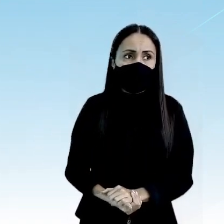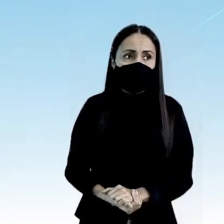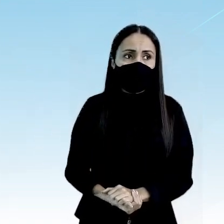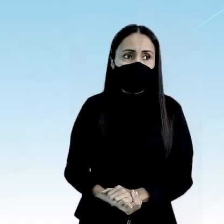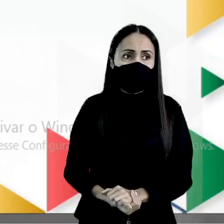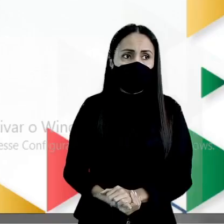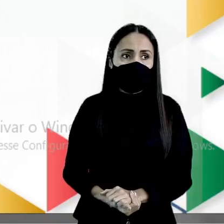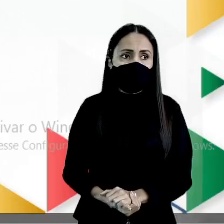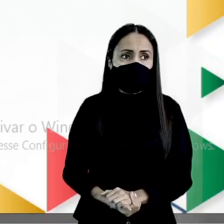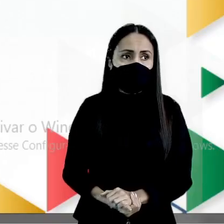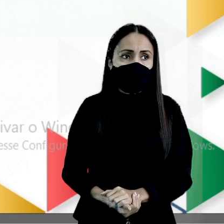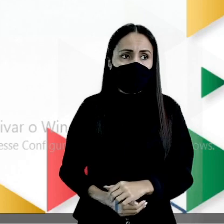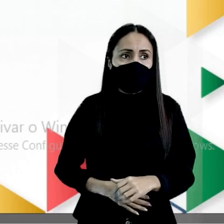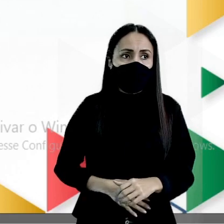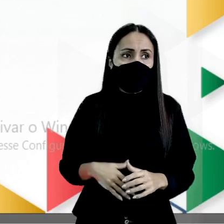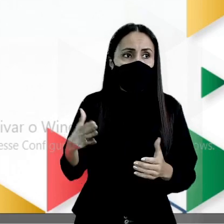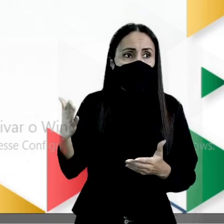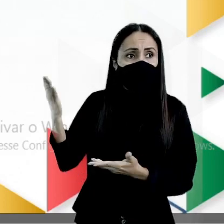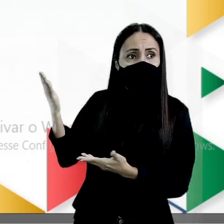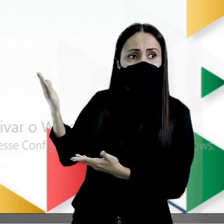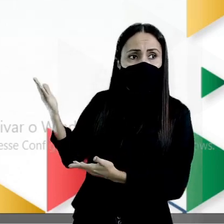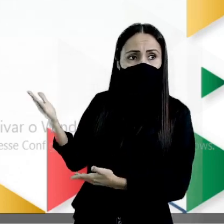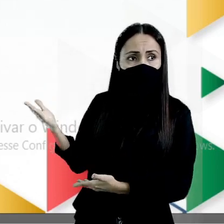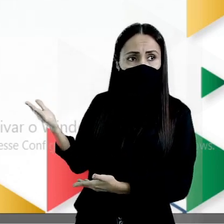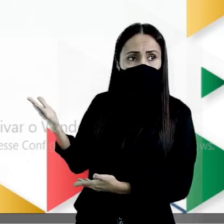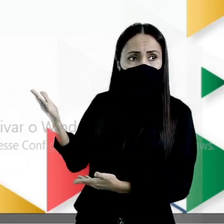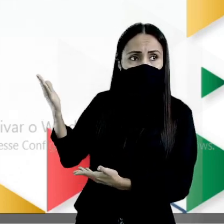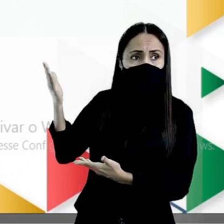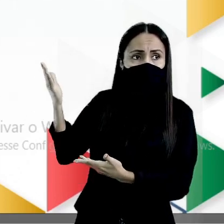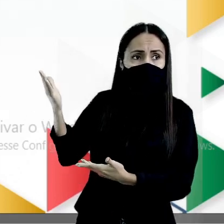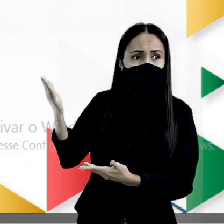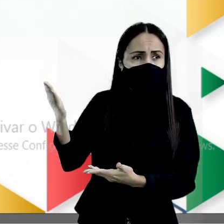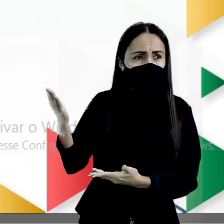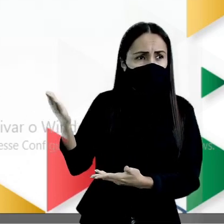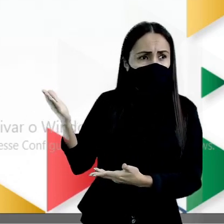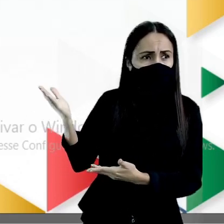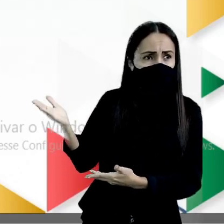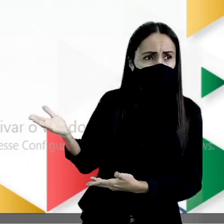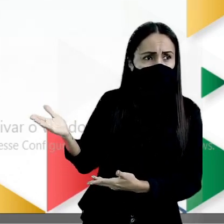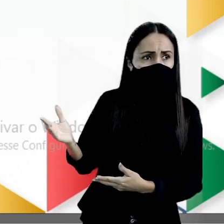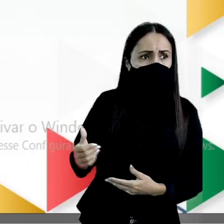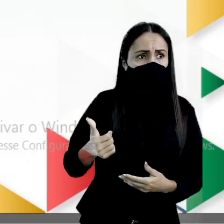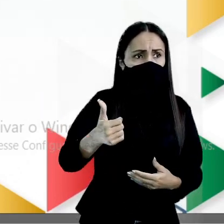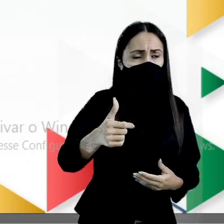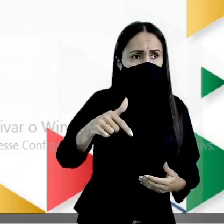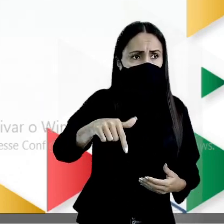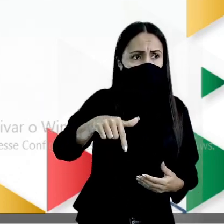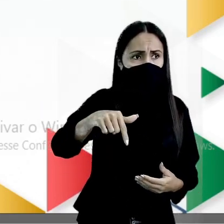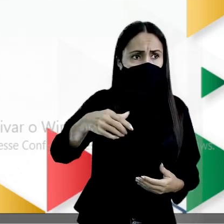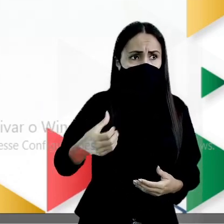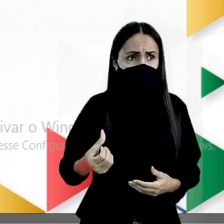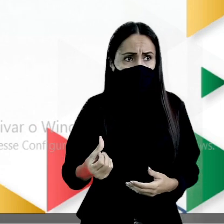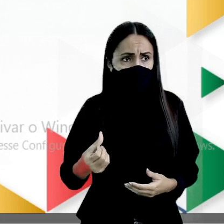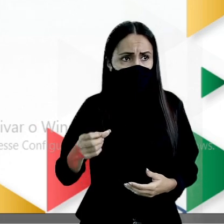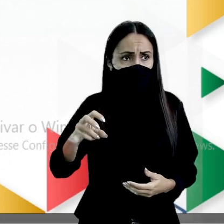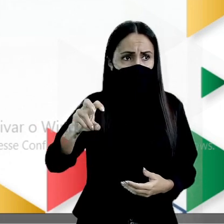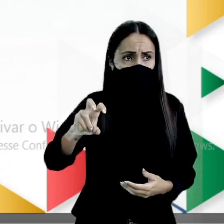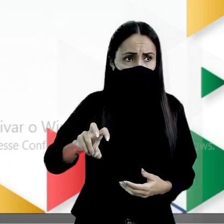cinetoscópio, né? Então foram tudo inventos, né? Máquinas a vapor, 1765,